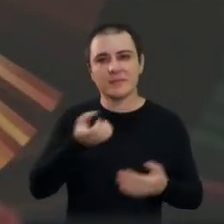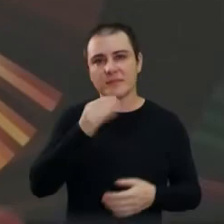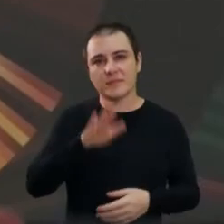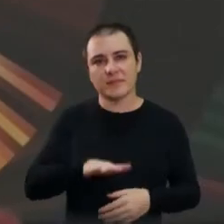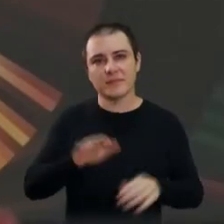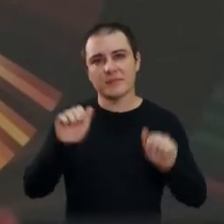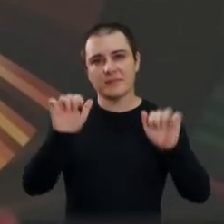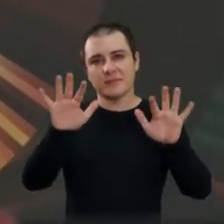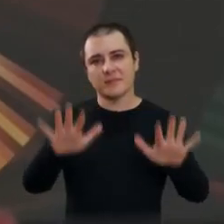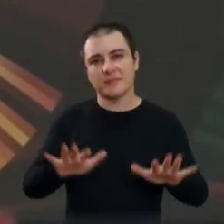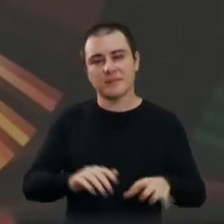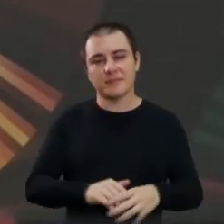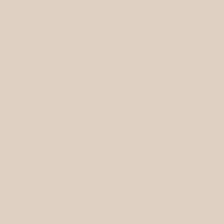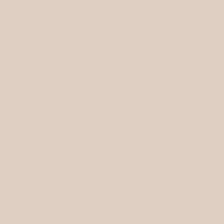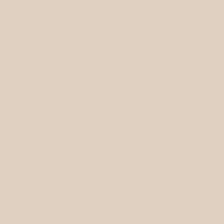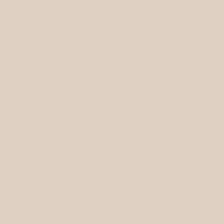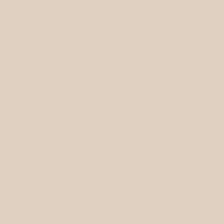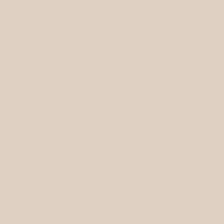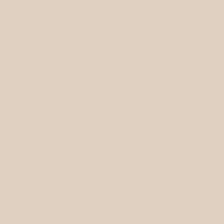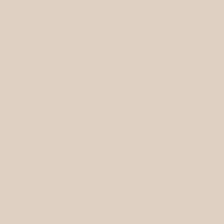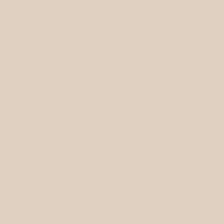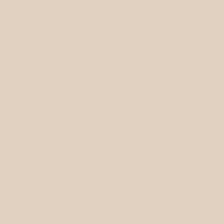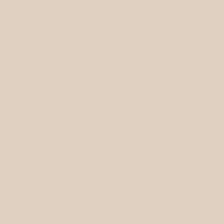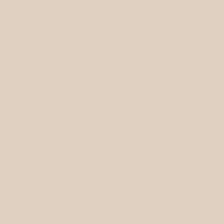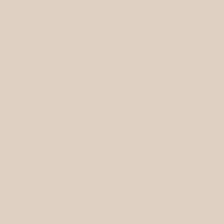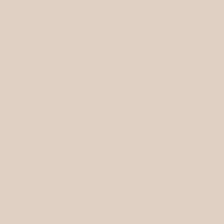que Deus abençoe E aí